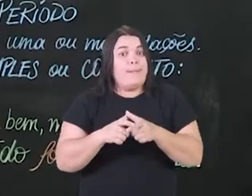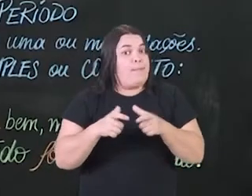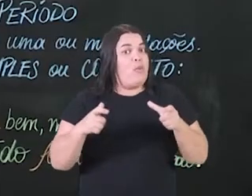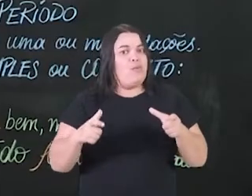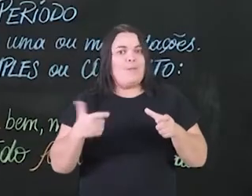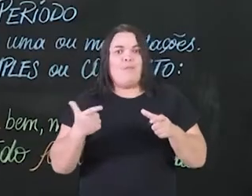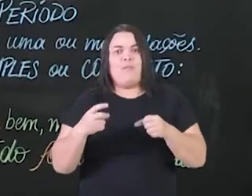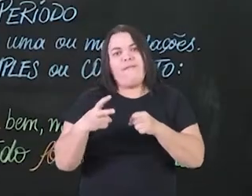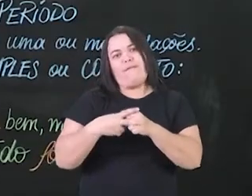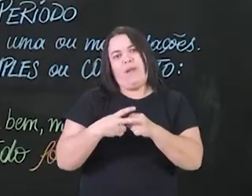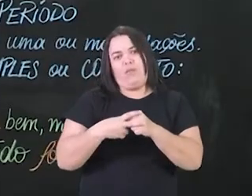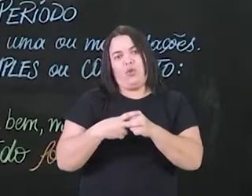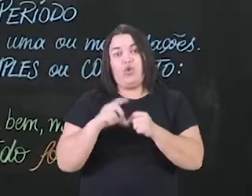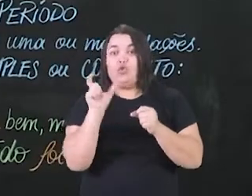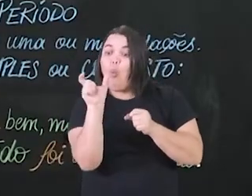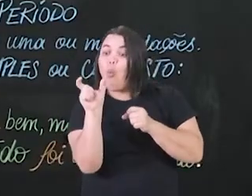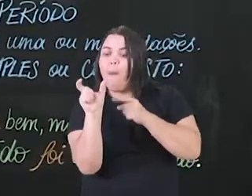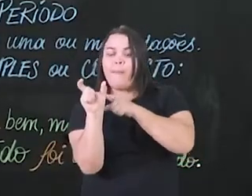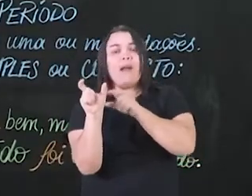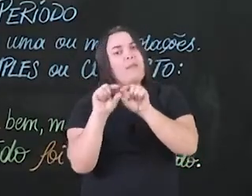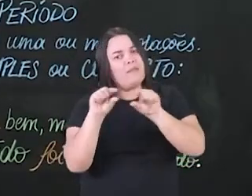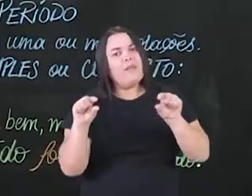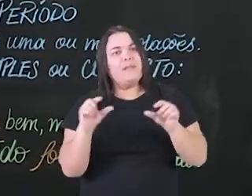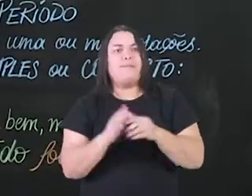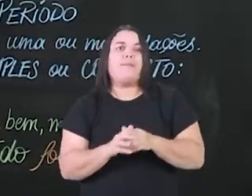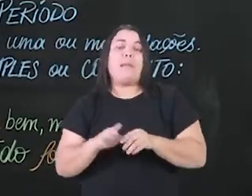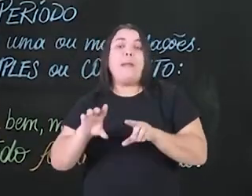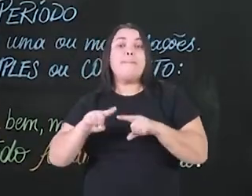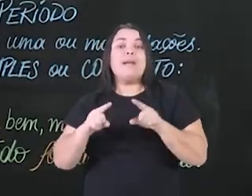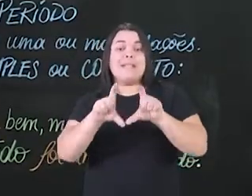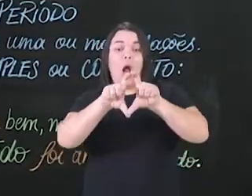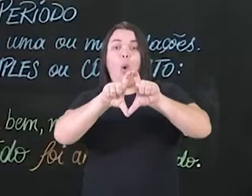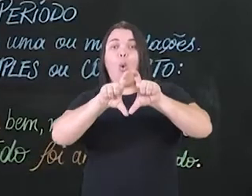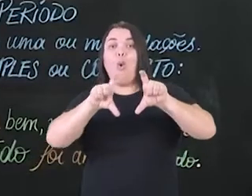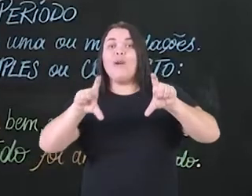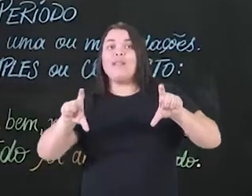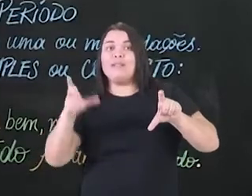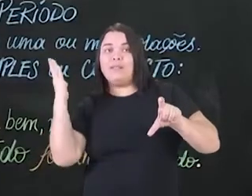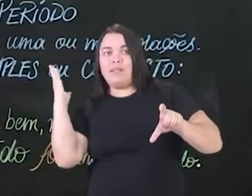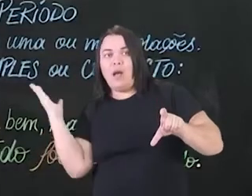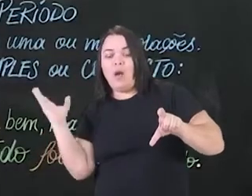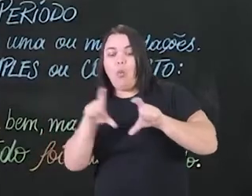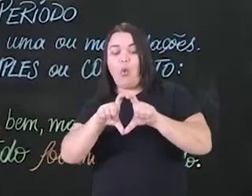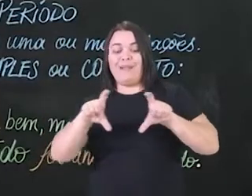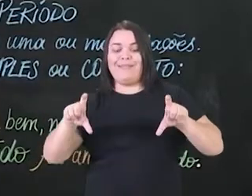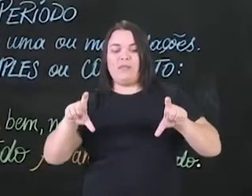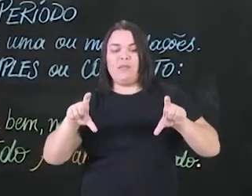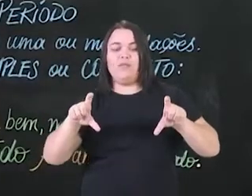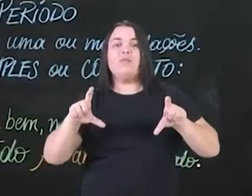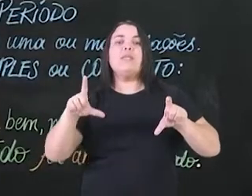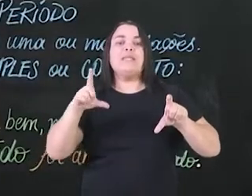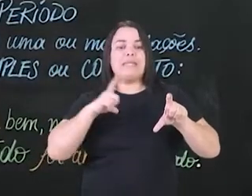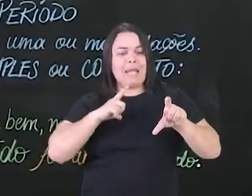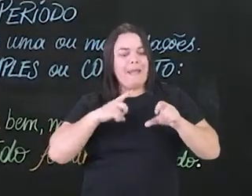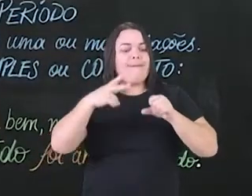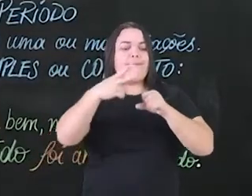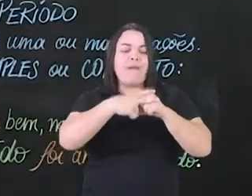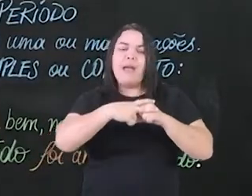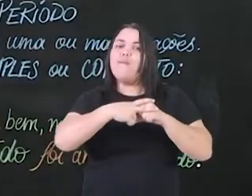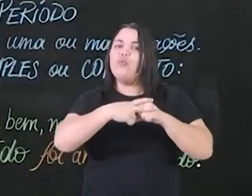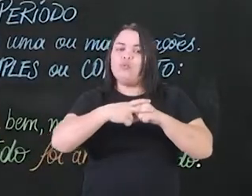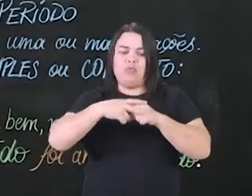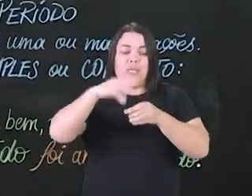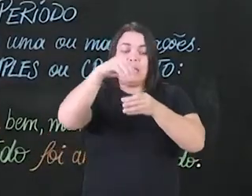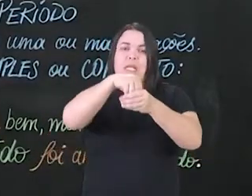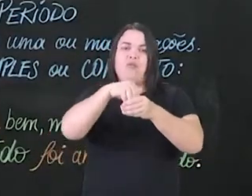palavra só. Já a oração é uma unidade sintática que gira em torno do verbo. A depender da quantidade